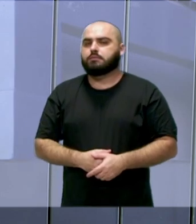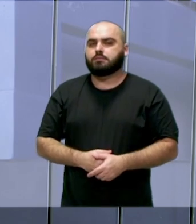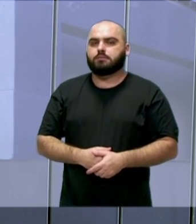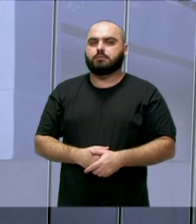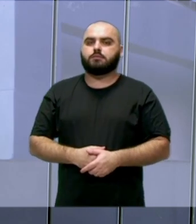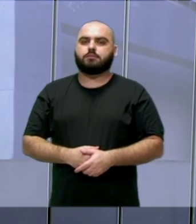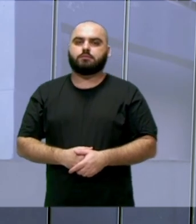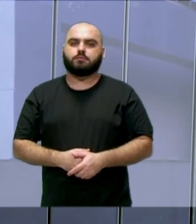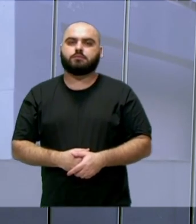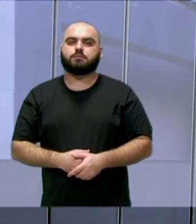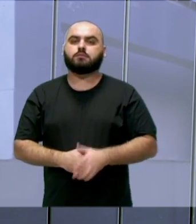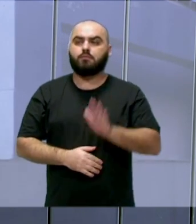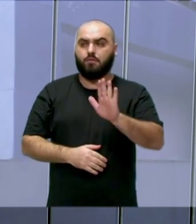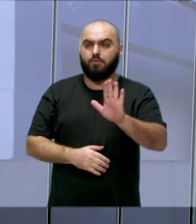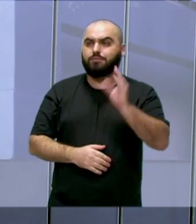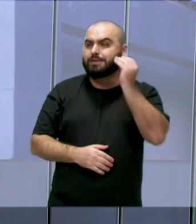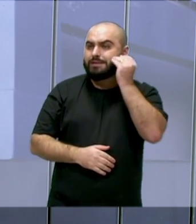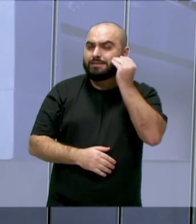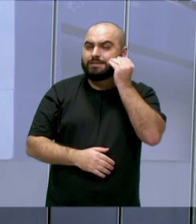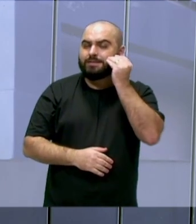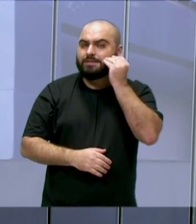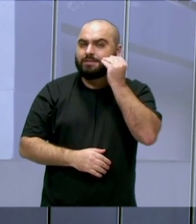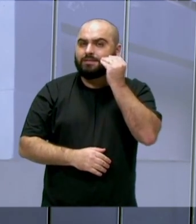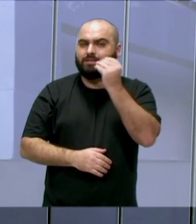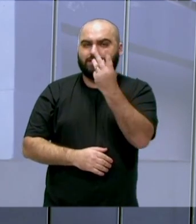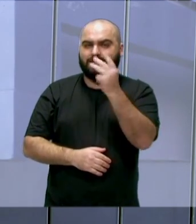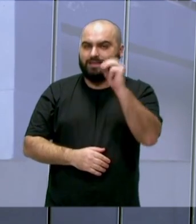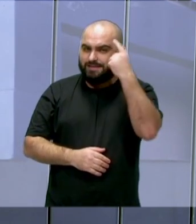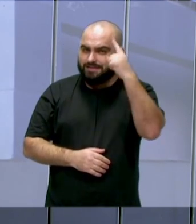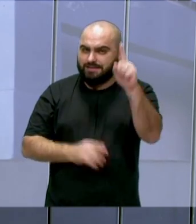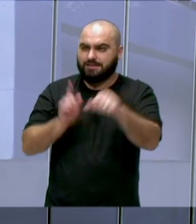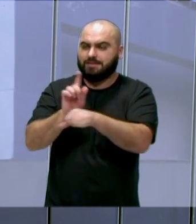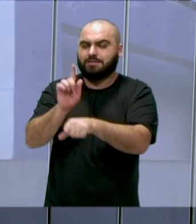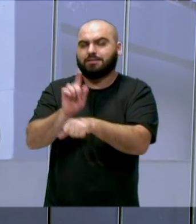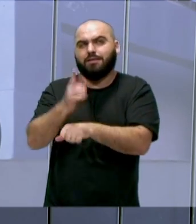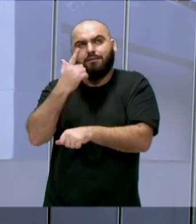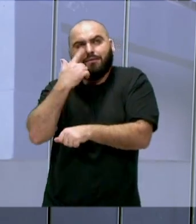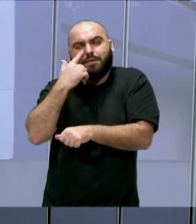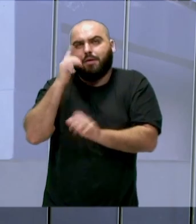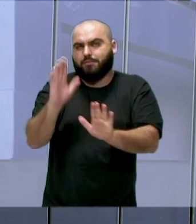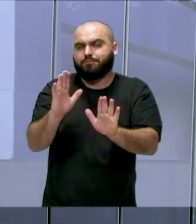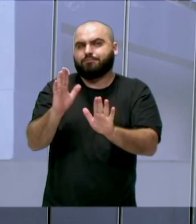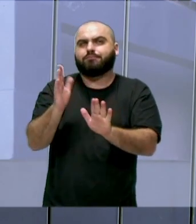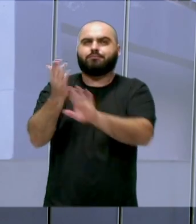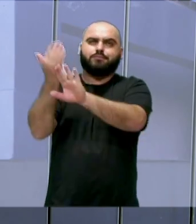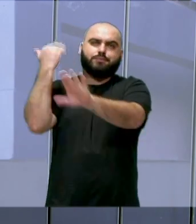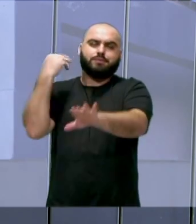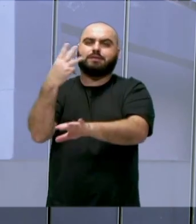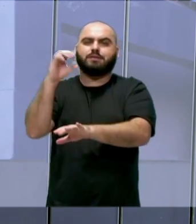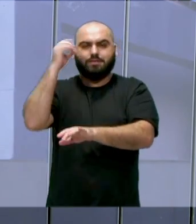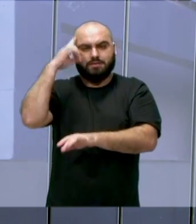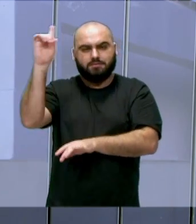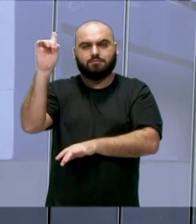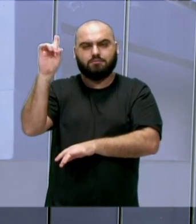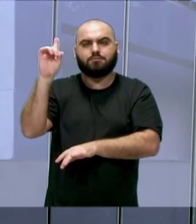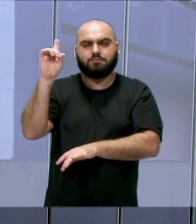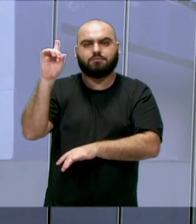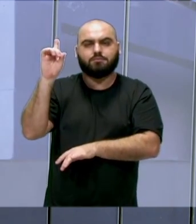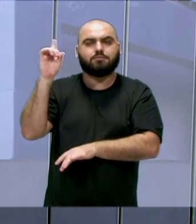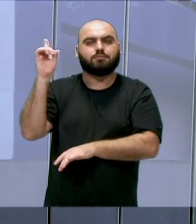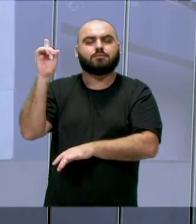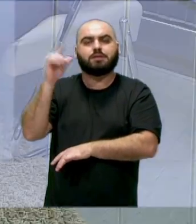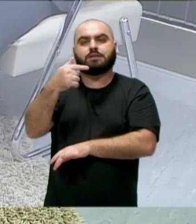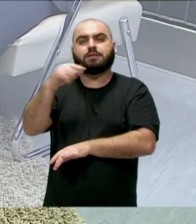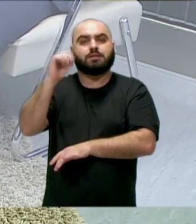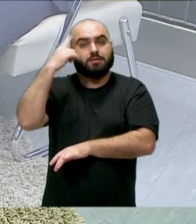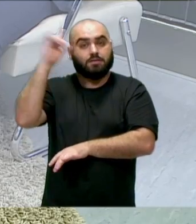eu procurei fazer uma gestão nesses 30 dias. Vamos lá, vamos resgatar os meus últimos 30. Vamos falar que nós estamos aí caminhando para 70